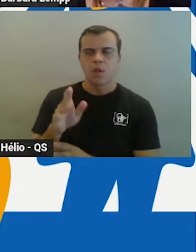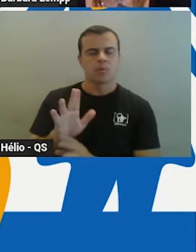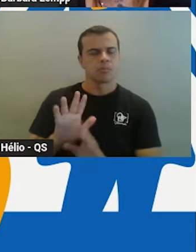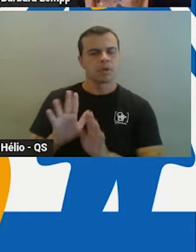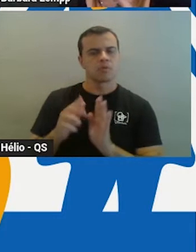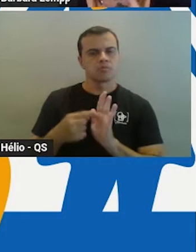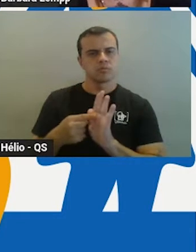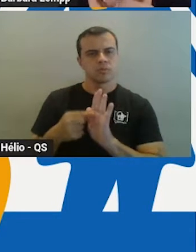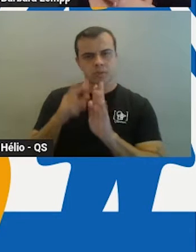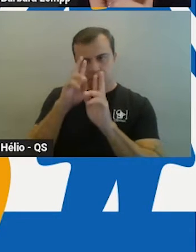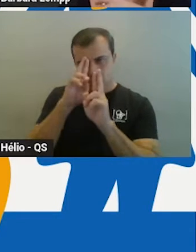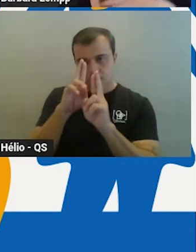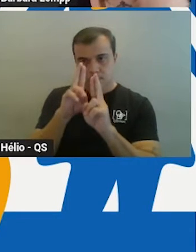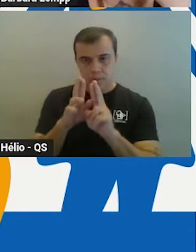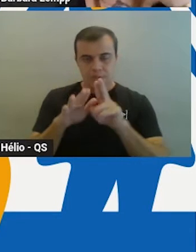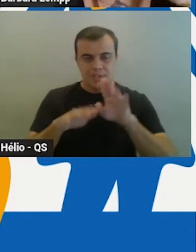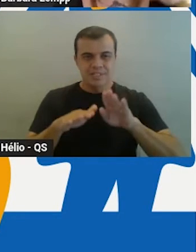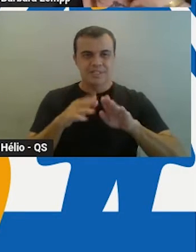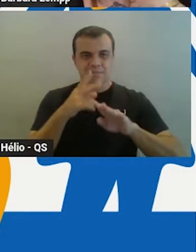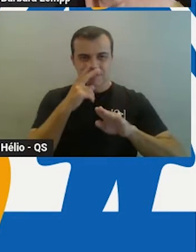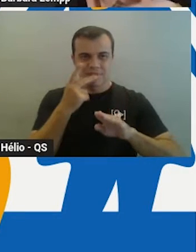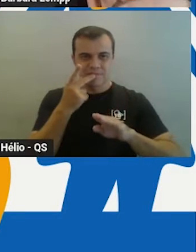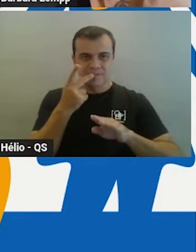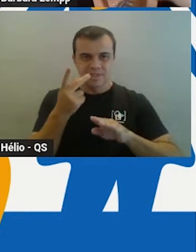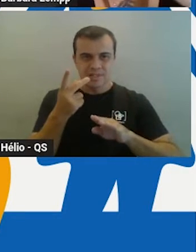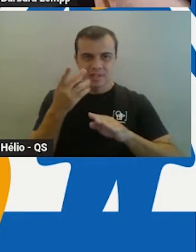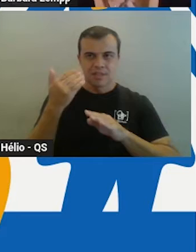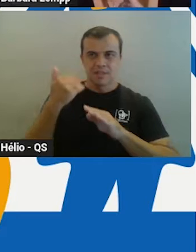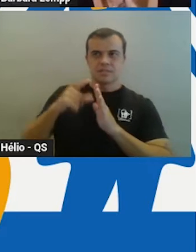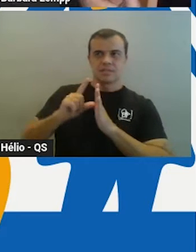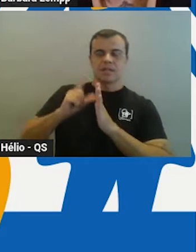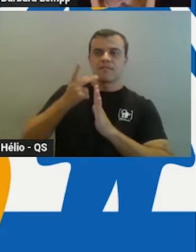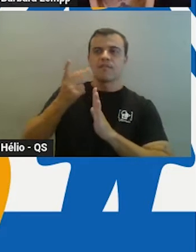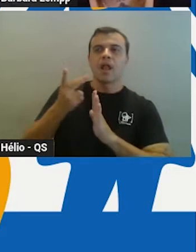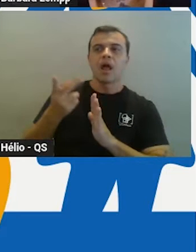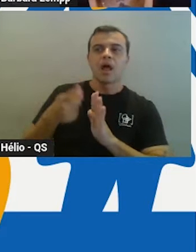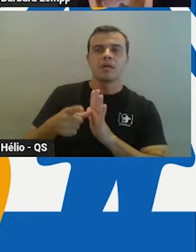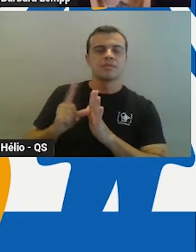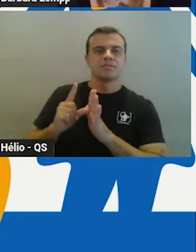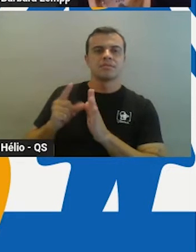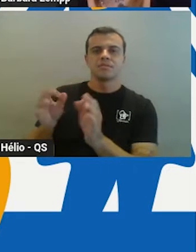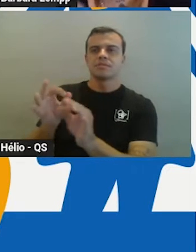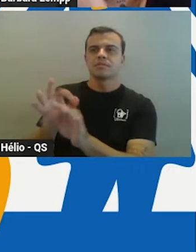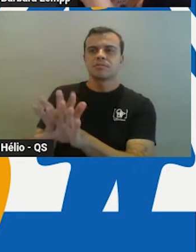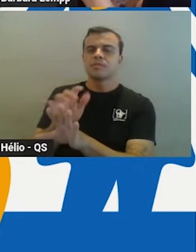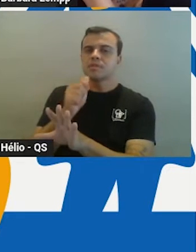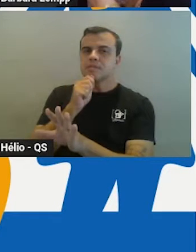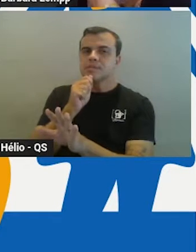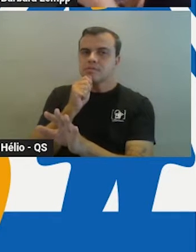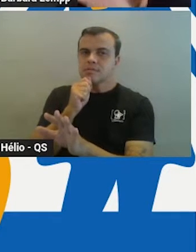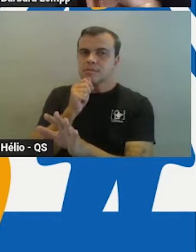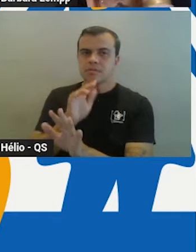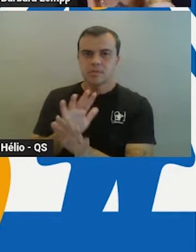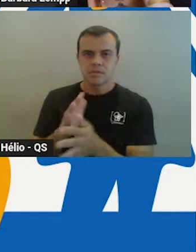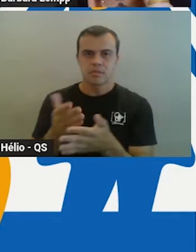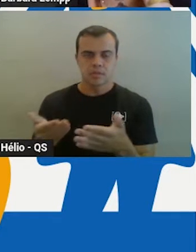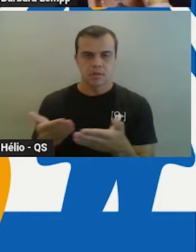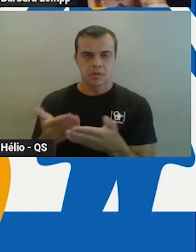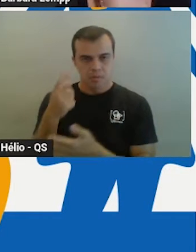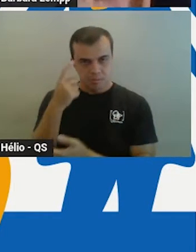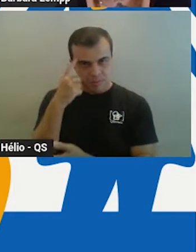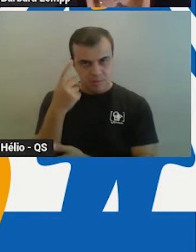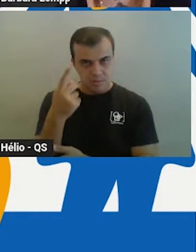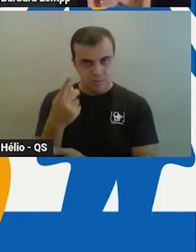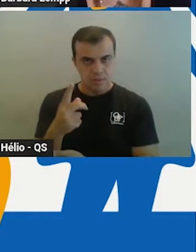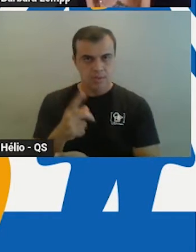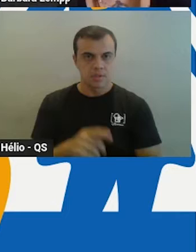demonstra muito respeito, que às vezes a gente tem essa mania de se precipitar ou deixar a pessoa não concluir, não deixar a pessoa concluir o pensamento,